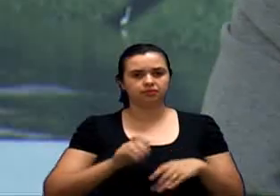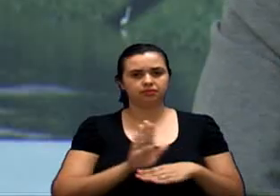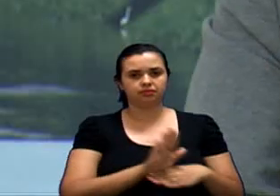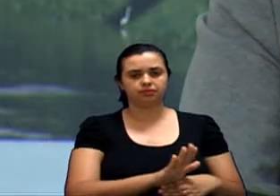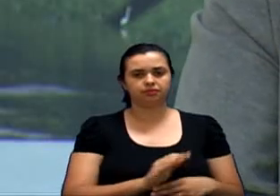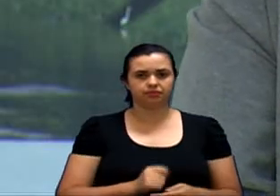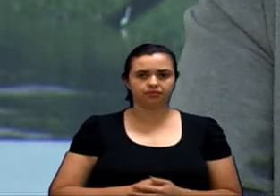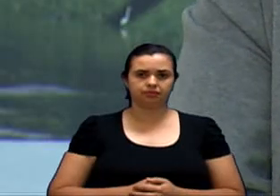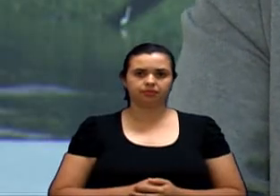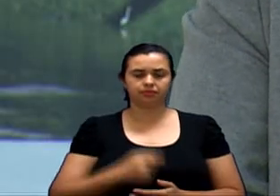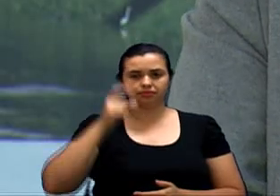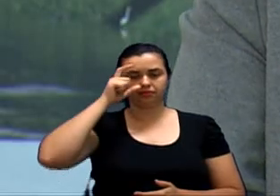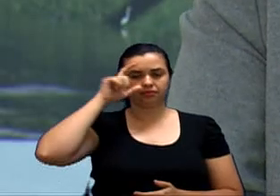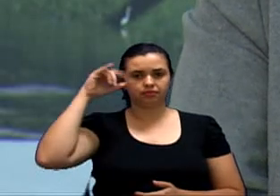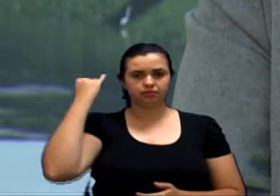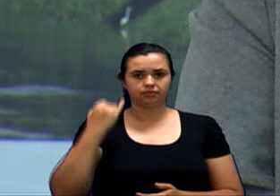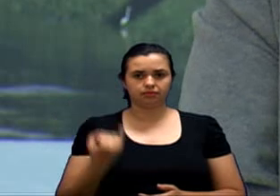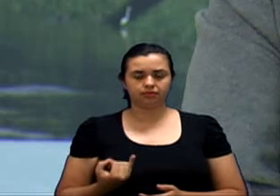vereador. Vereador Yara.